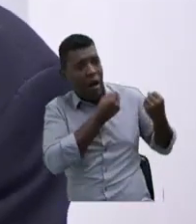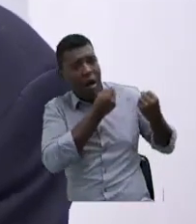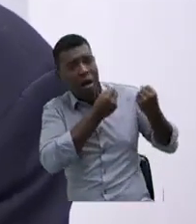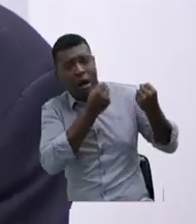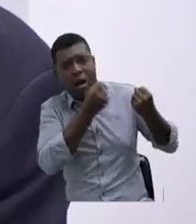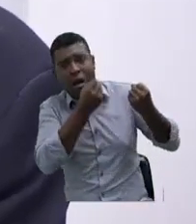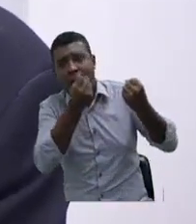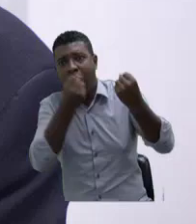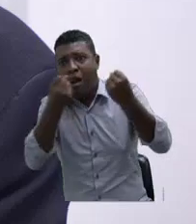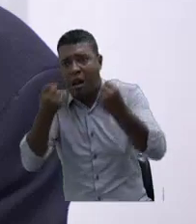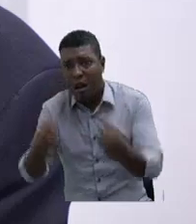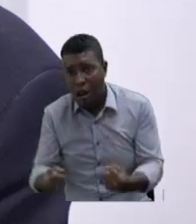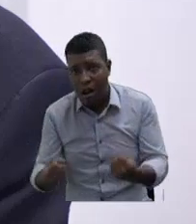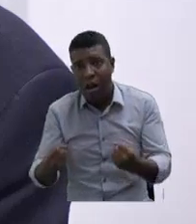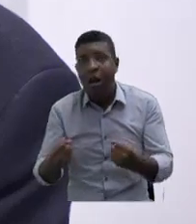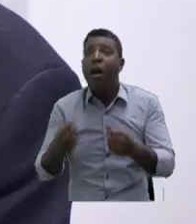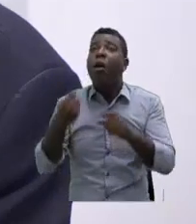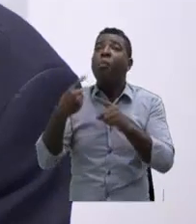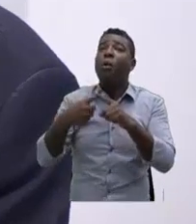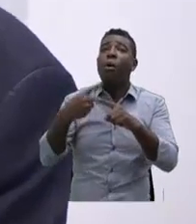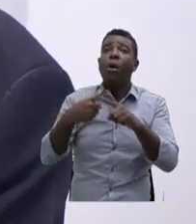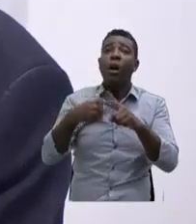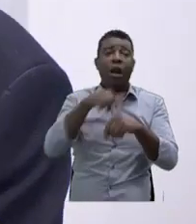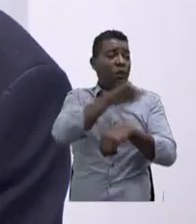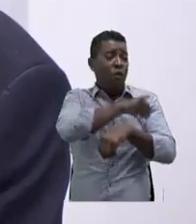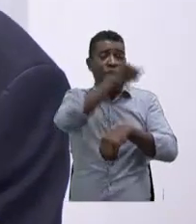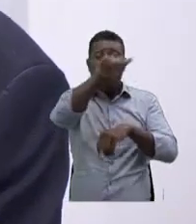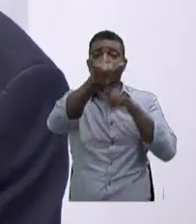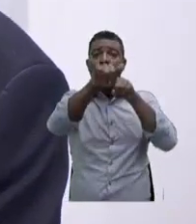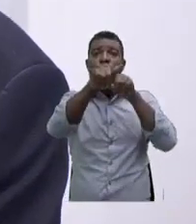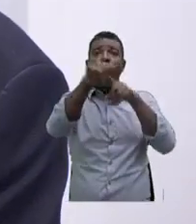só fazer essas colocações, secretário.